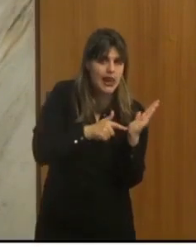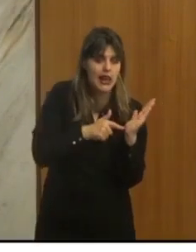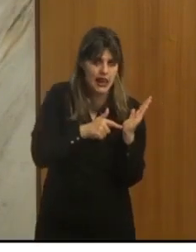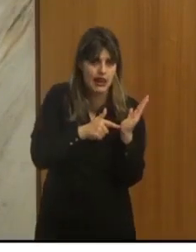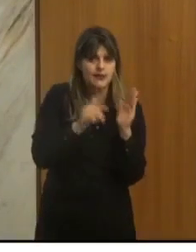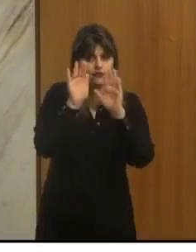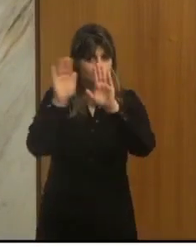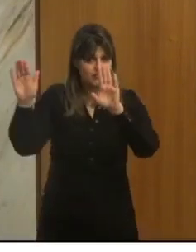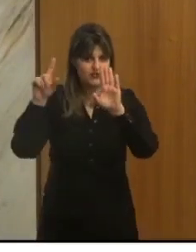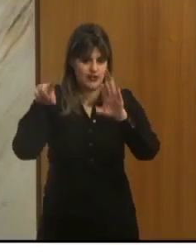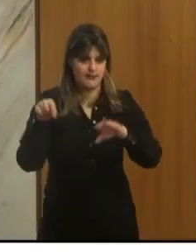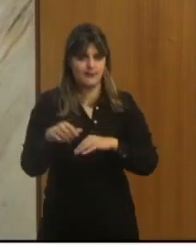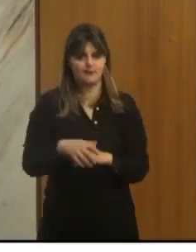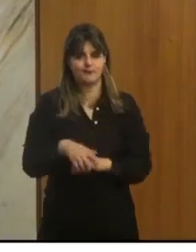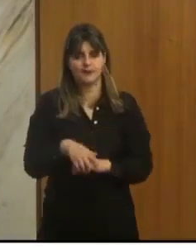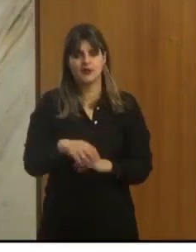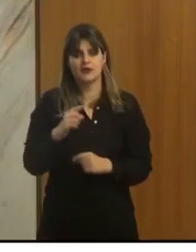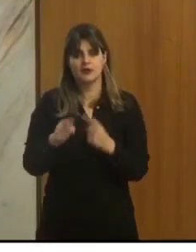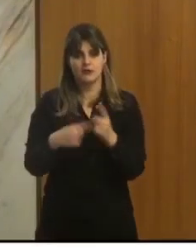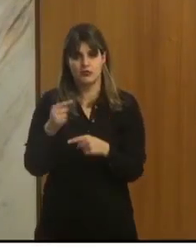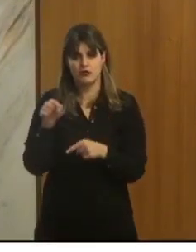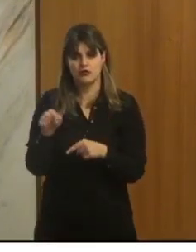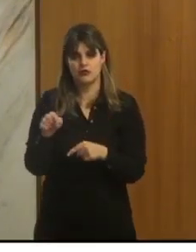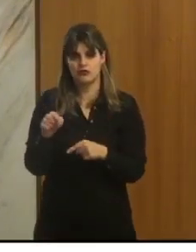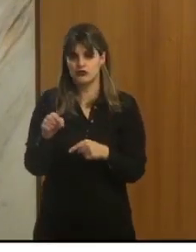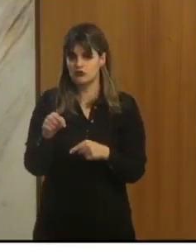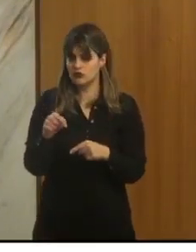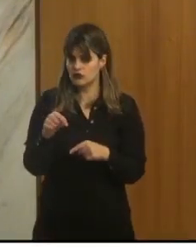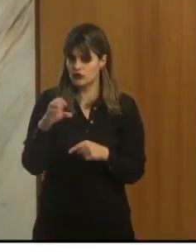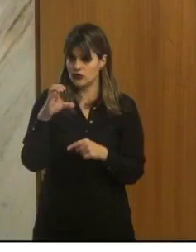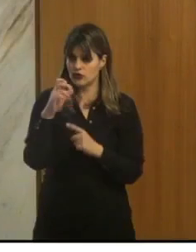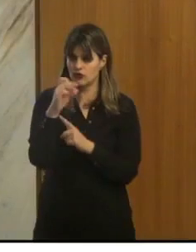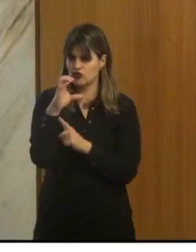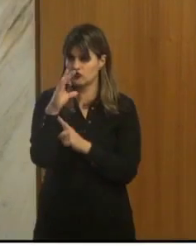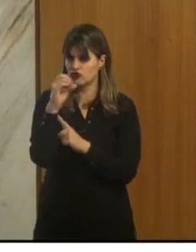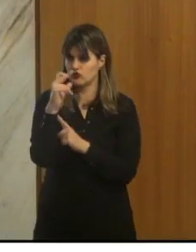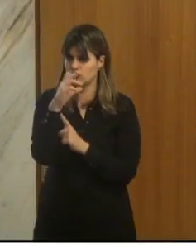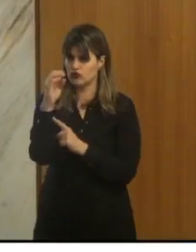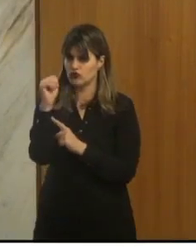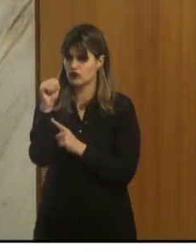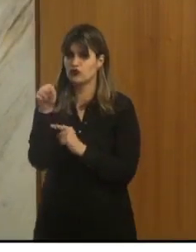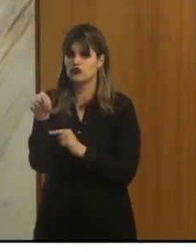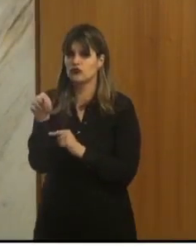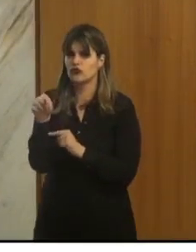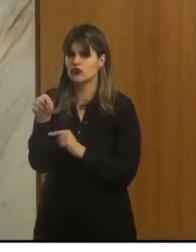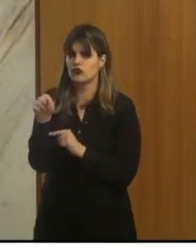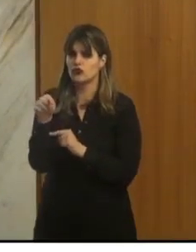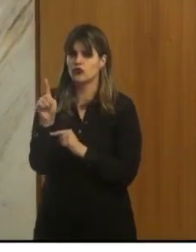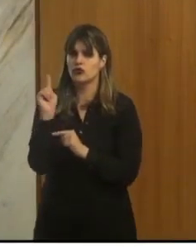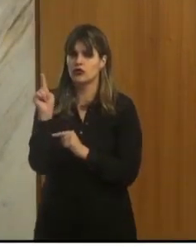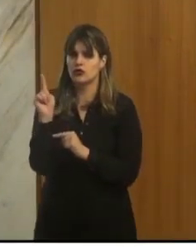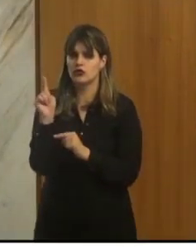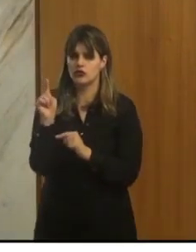tal exposição. E depois, os cachorros mudéjares, que foram os